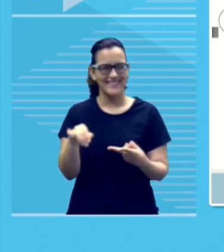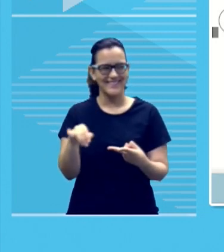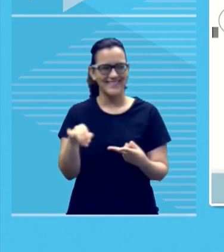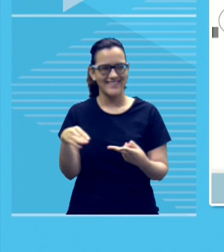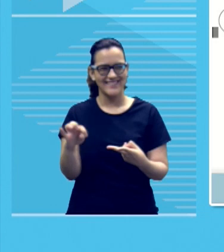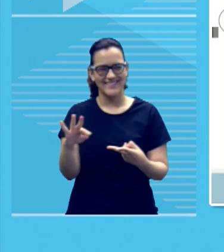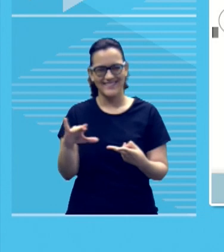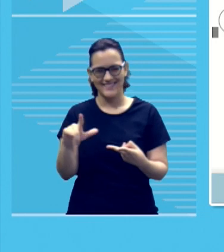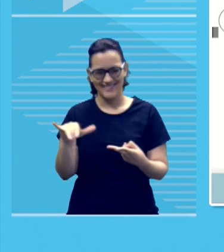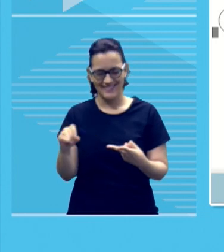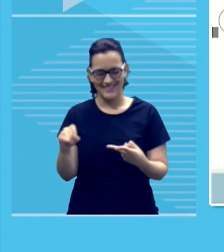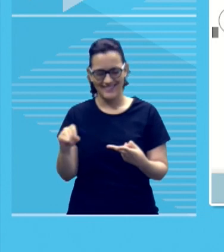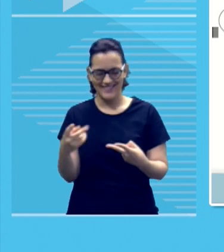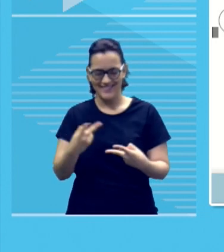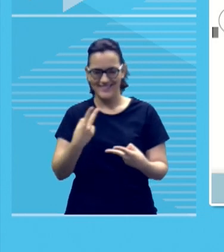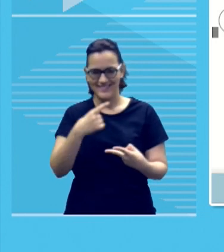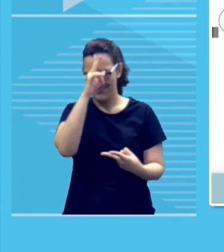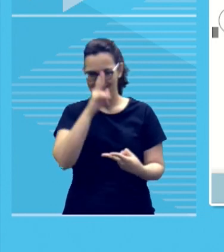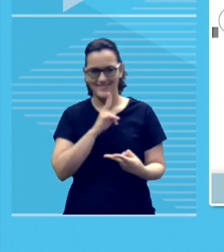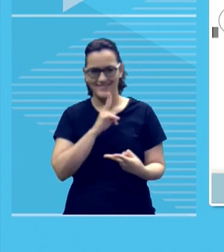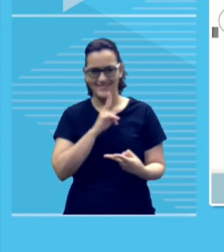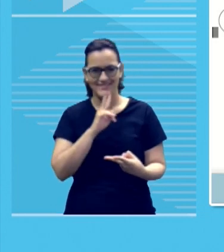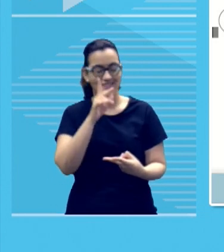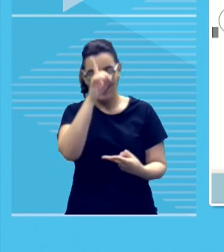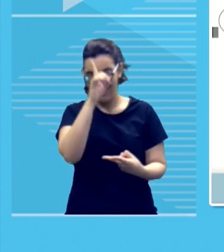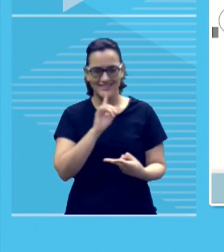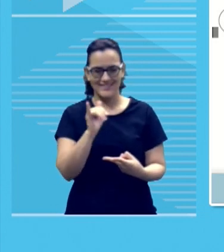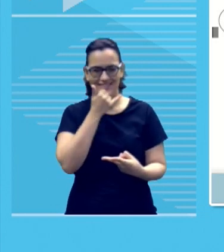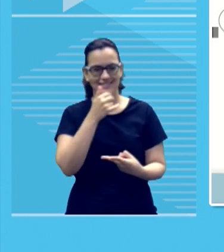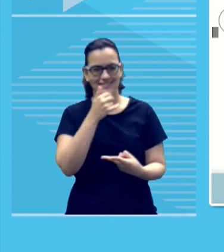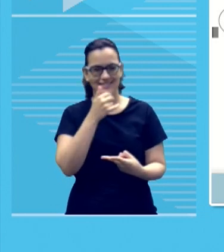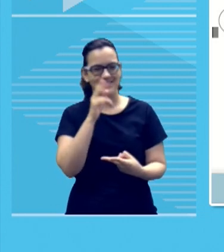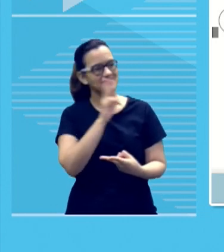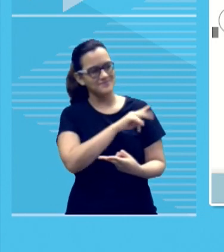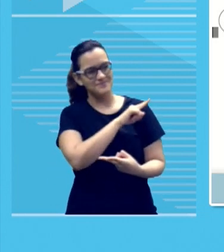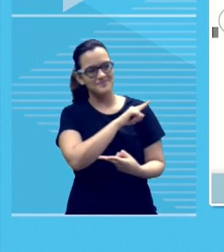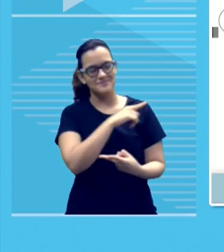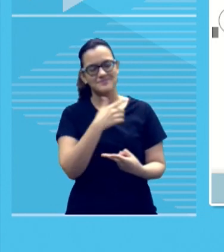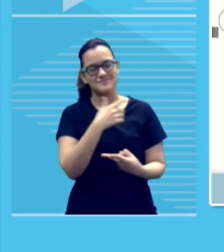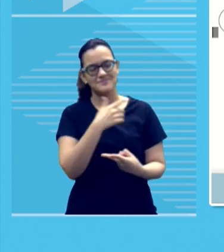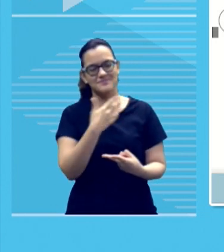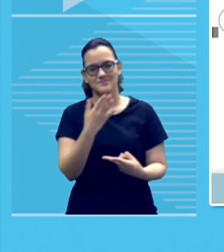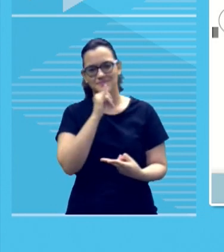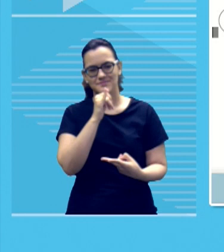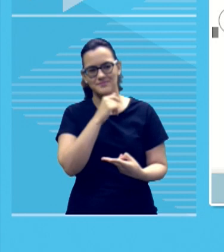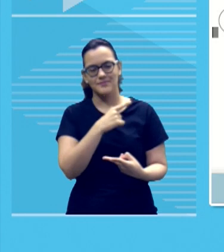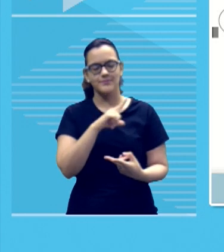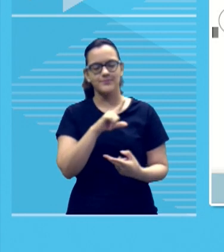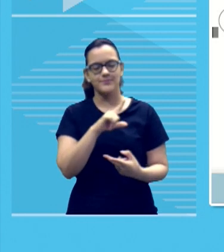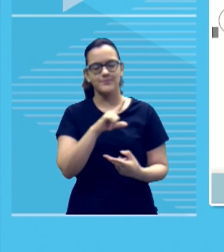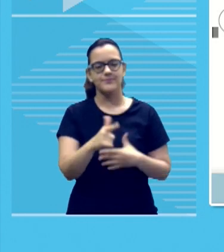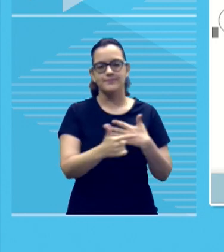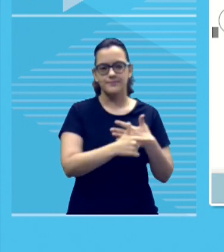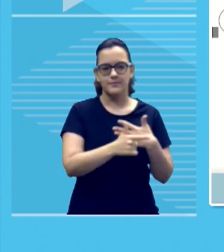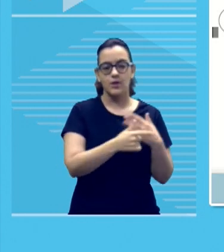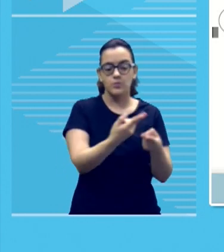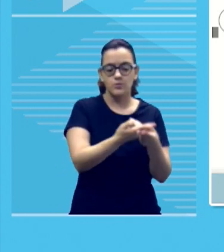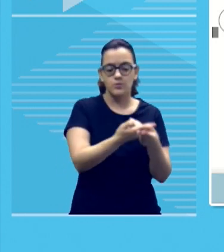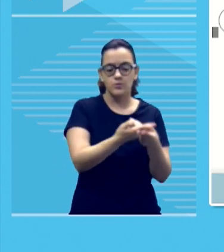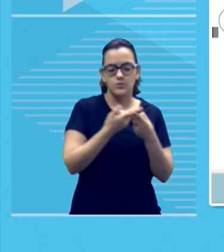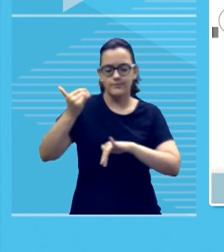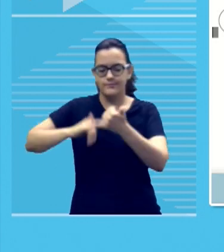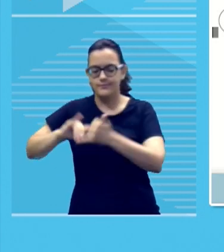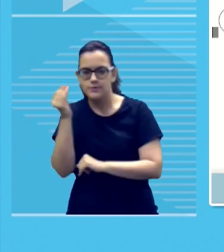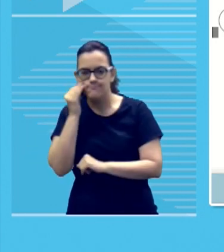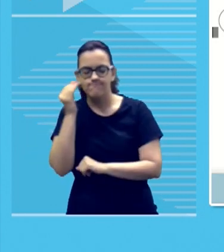etanol é um álcool éter de metido que ela tá dizendo que é um éter Então são funções orgânicas diferentes